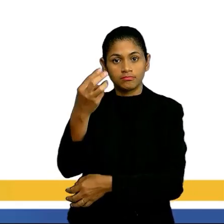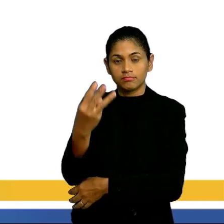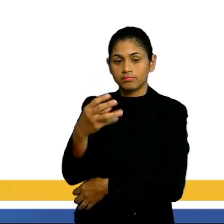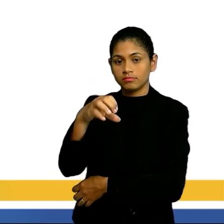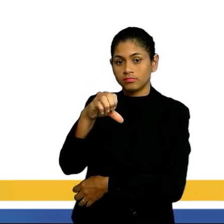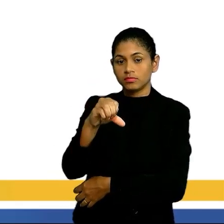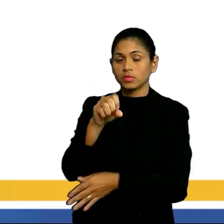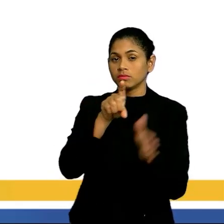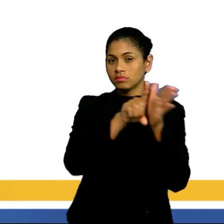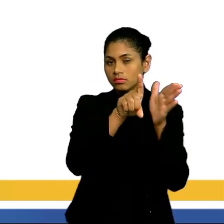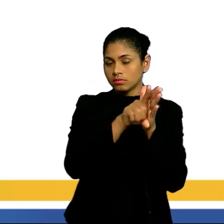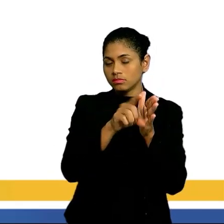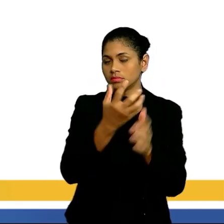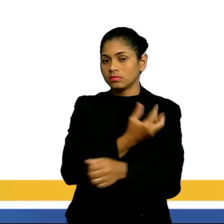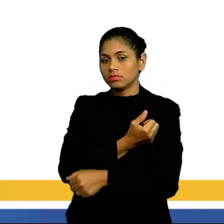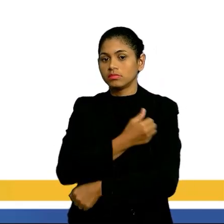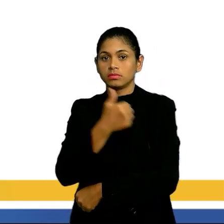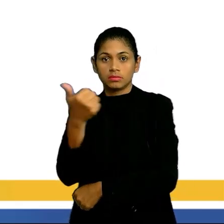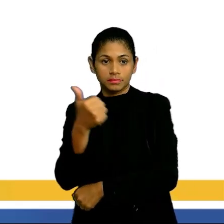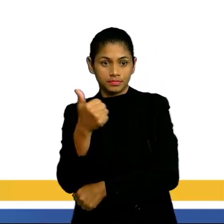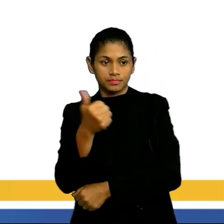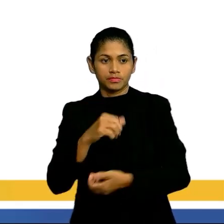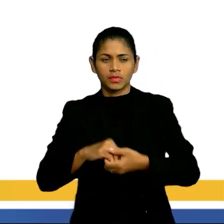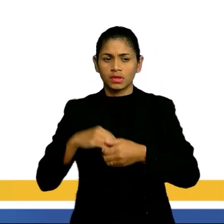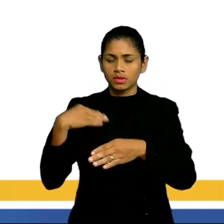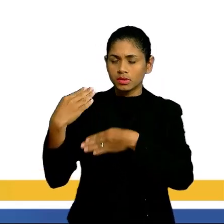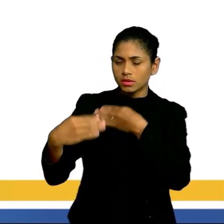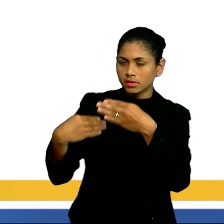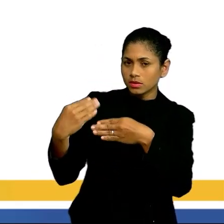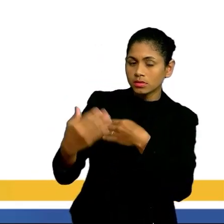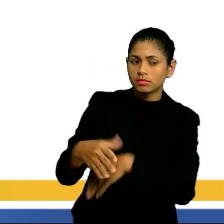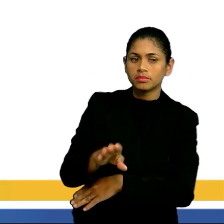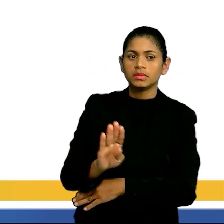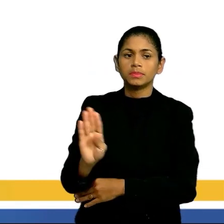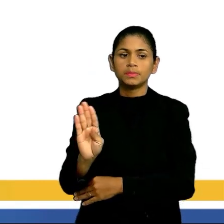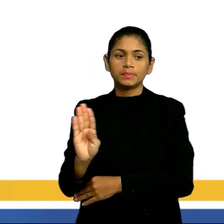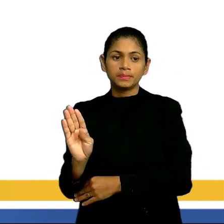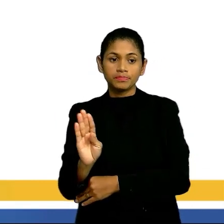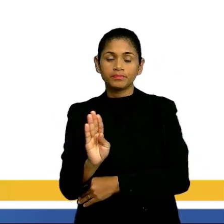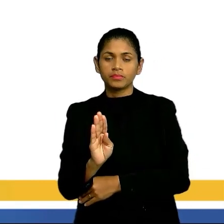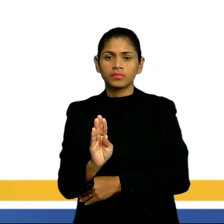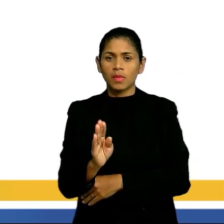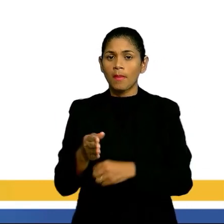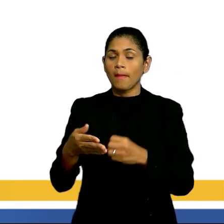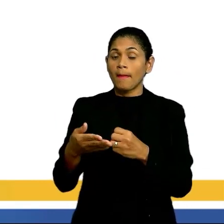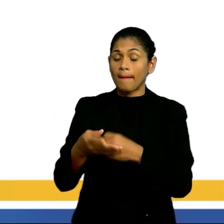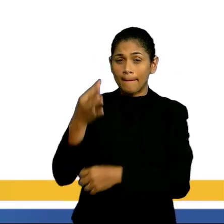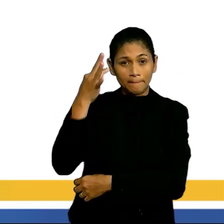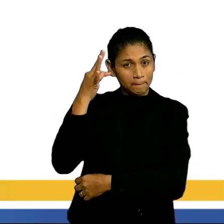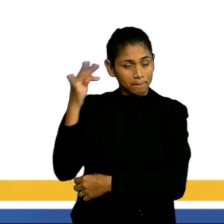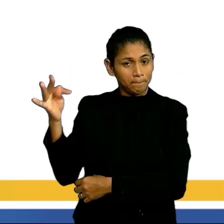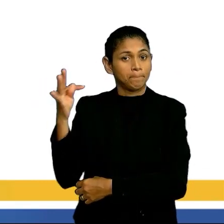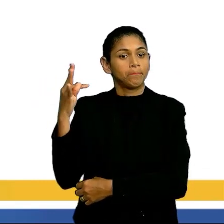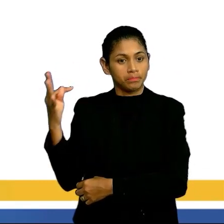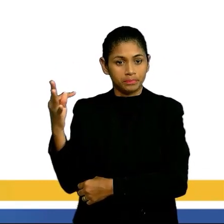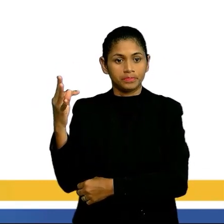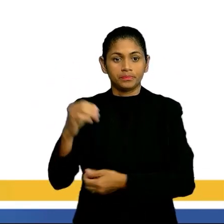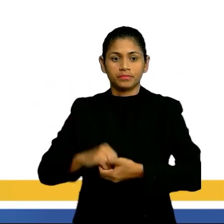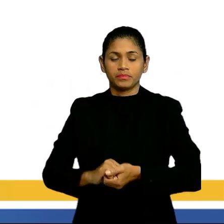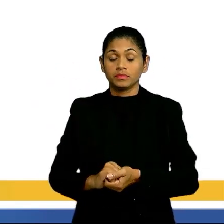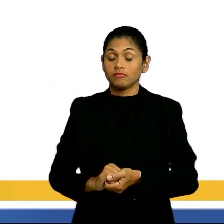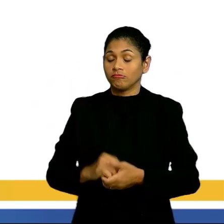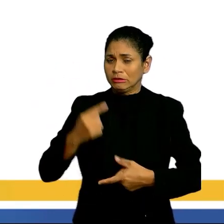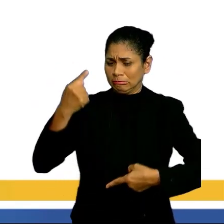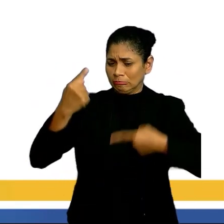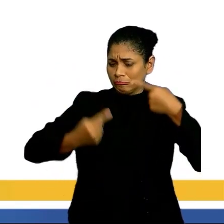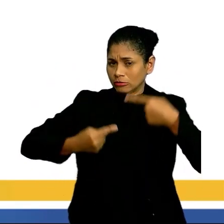ok? A evolução biológica é considerada uma teoria. Isso gera diversas críticas e dúvidas,